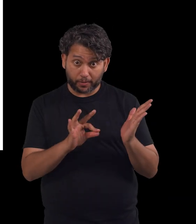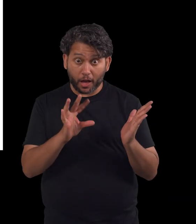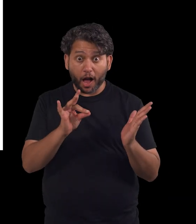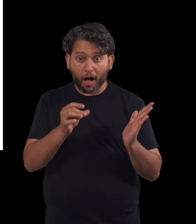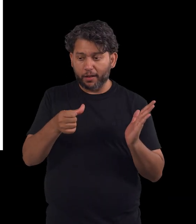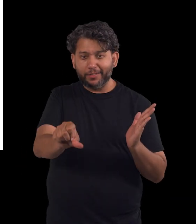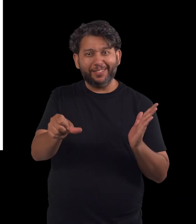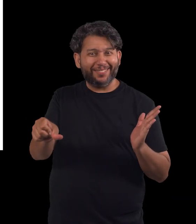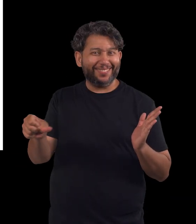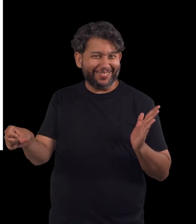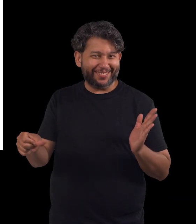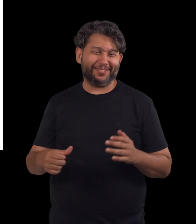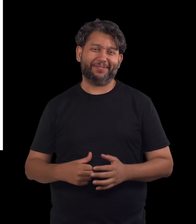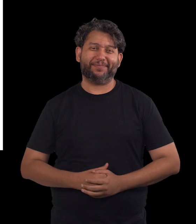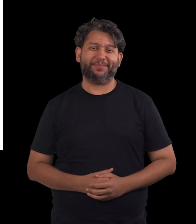Adesivos.